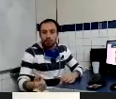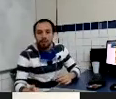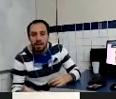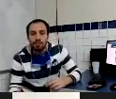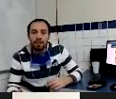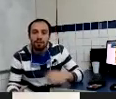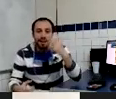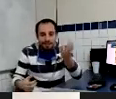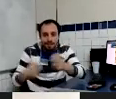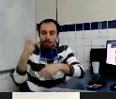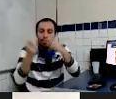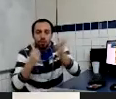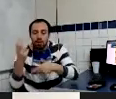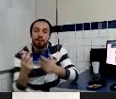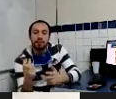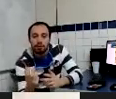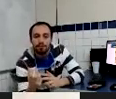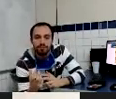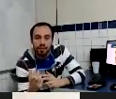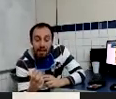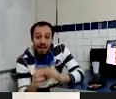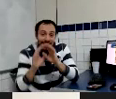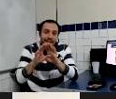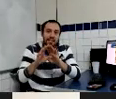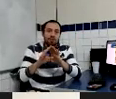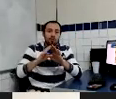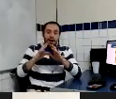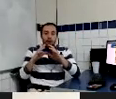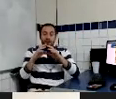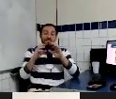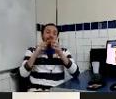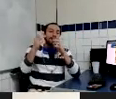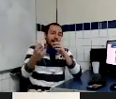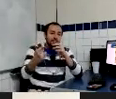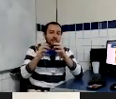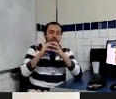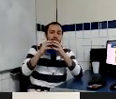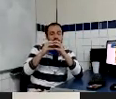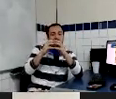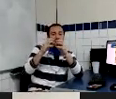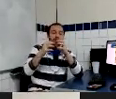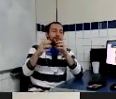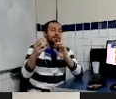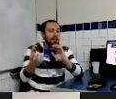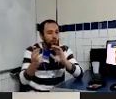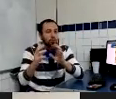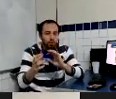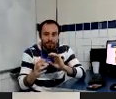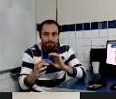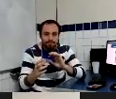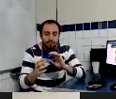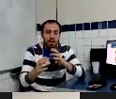busca de alimento, caçando e coletando. Está aí uma vantagem de uma civilização que faz